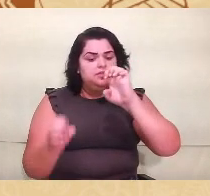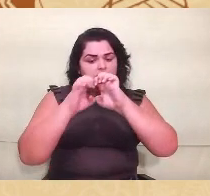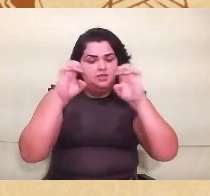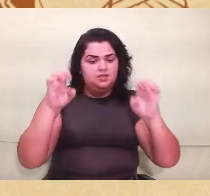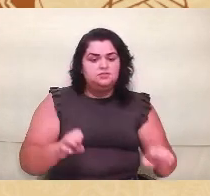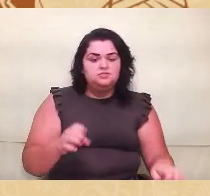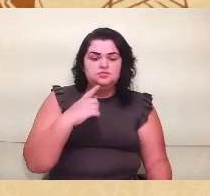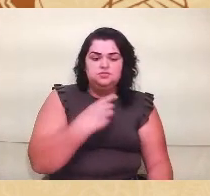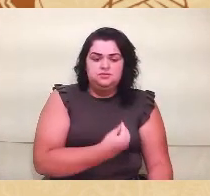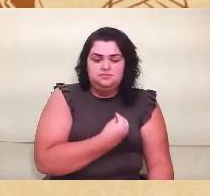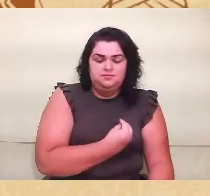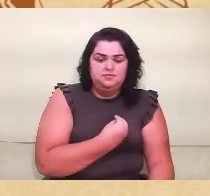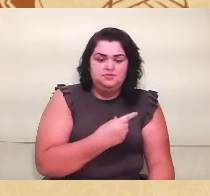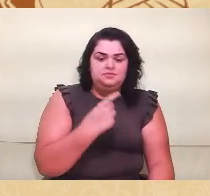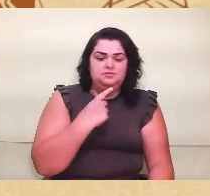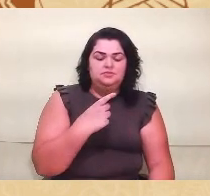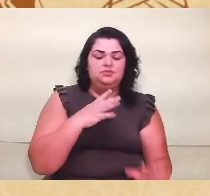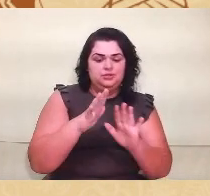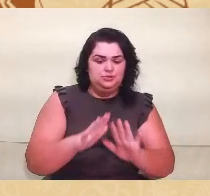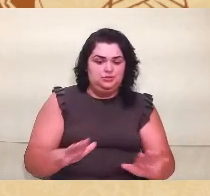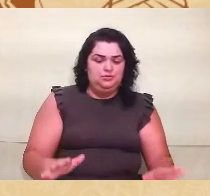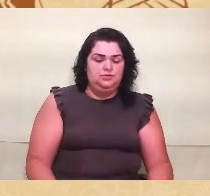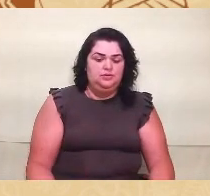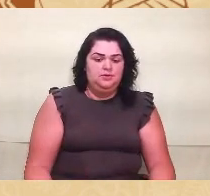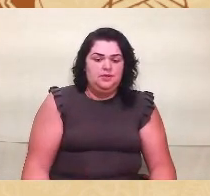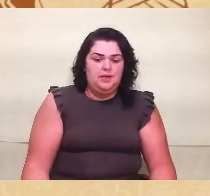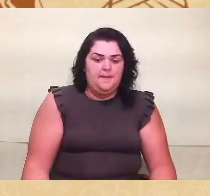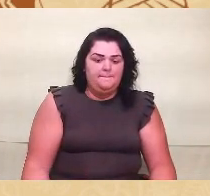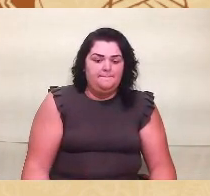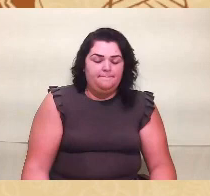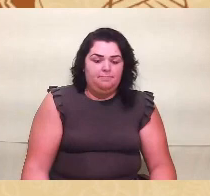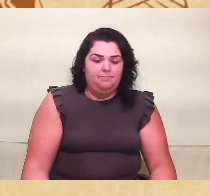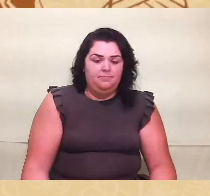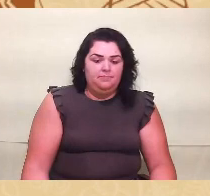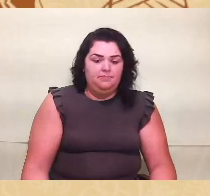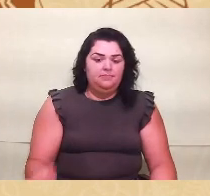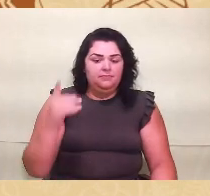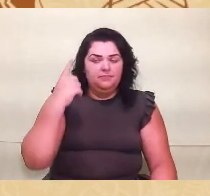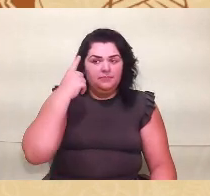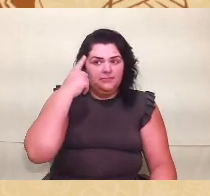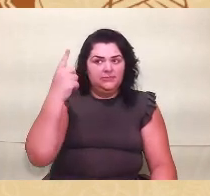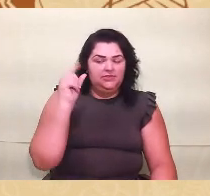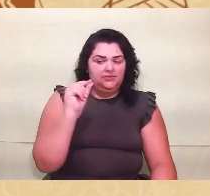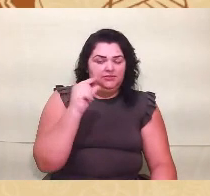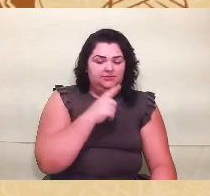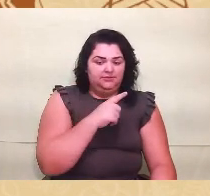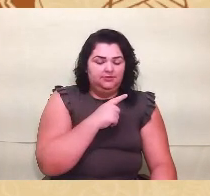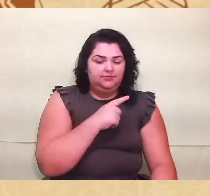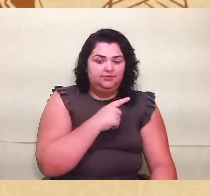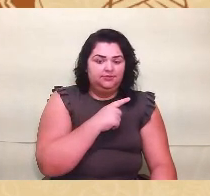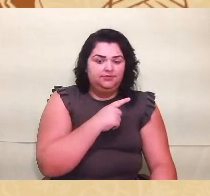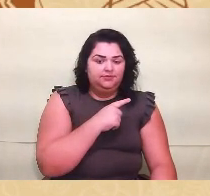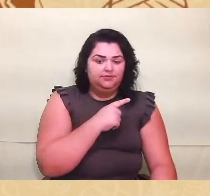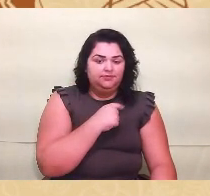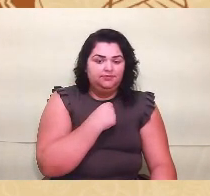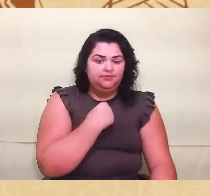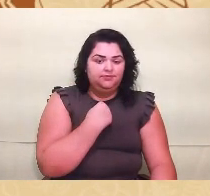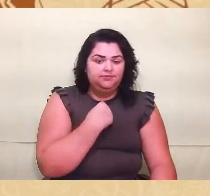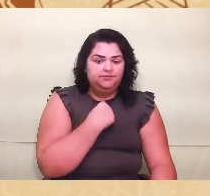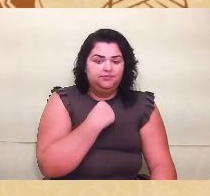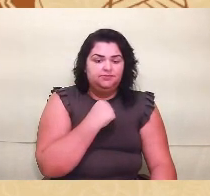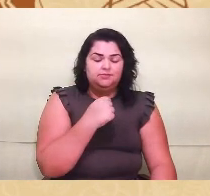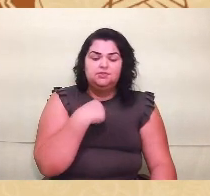existência, sobretudo, né? E fico pensando aqui, eu não me apresentei,